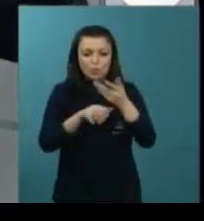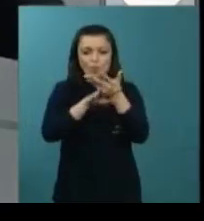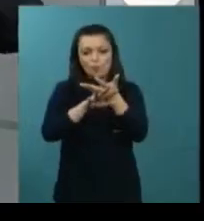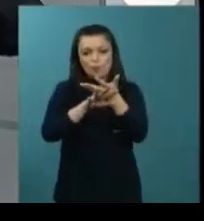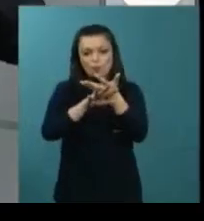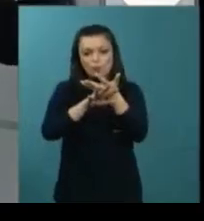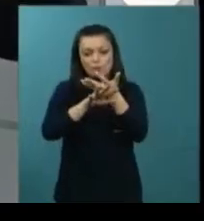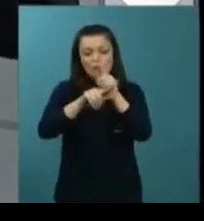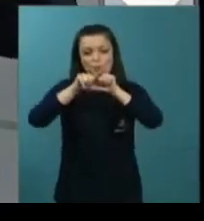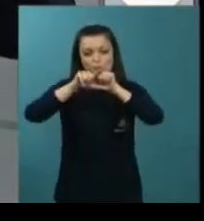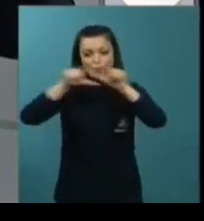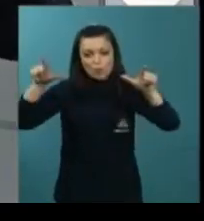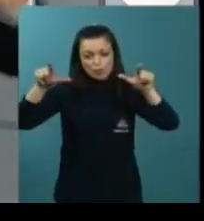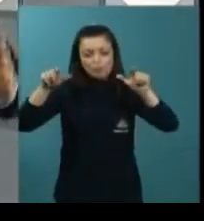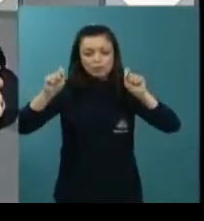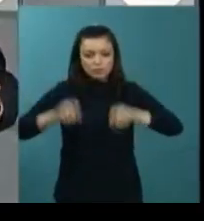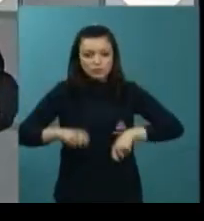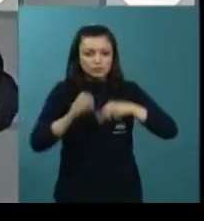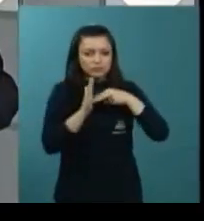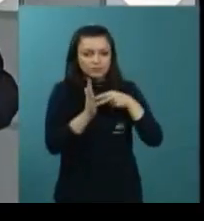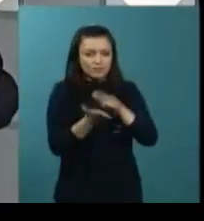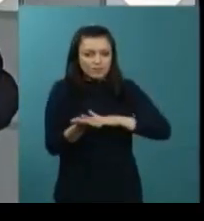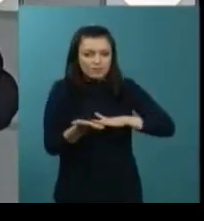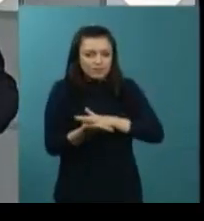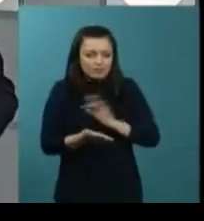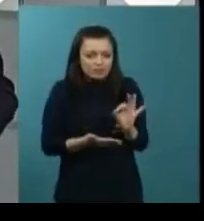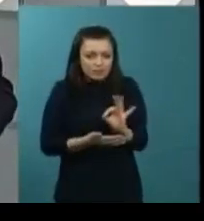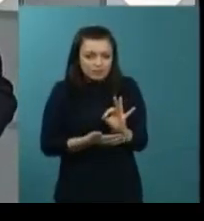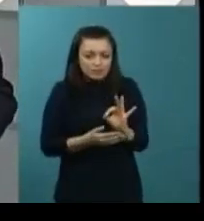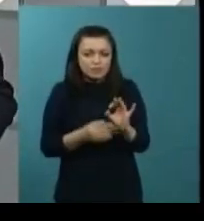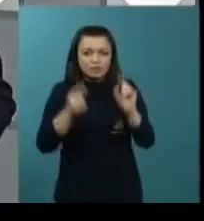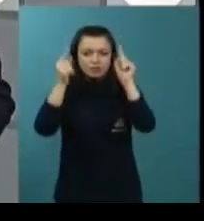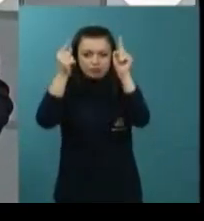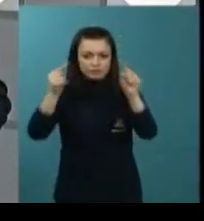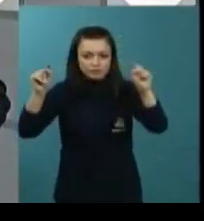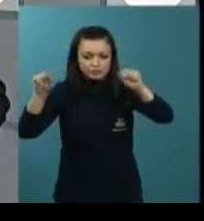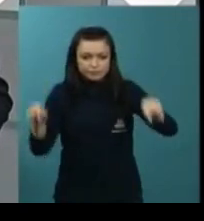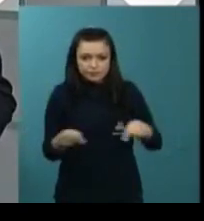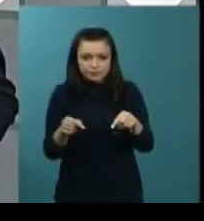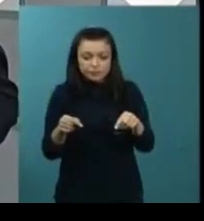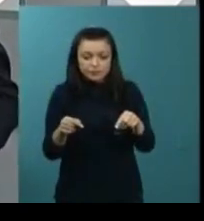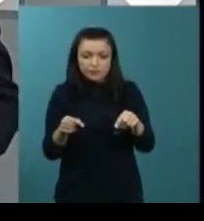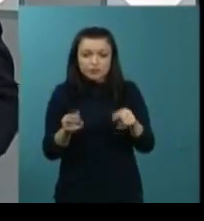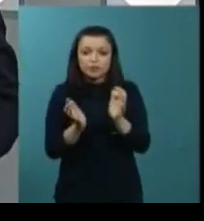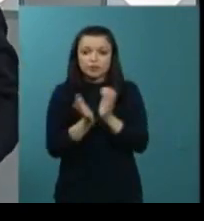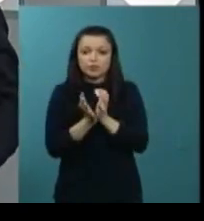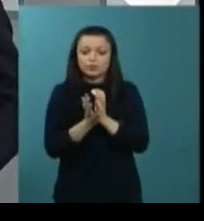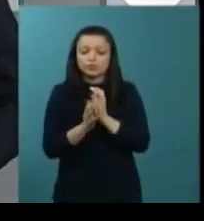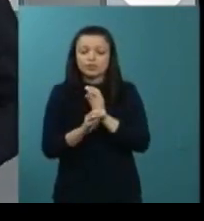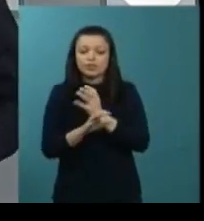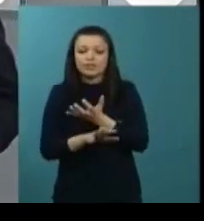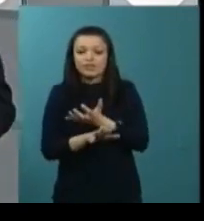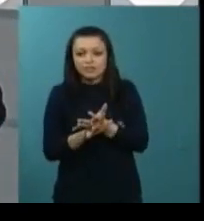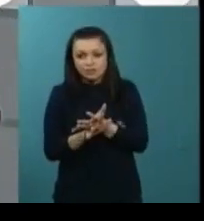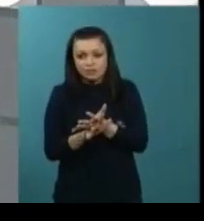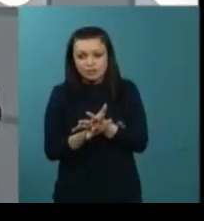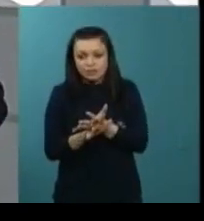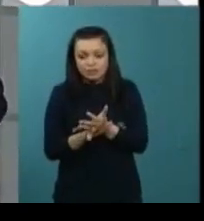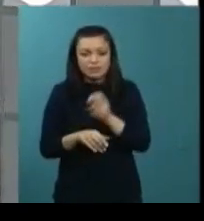vazia, dentro da qual não tem nada. Chave vazia. Se um conjunto não tem